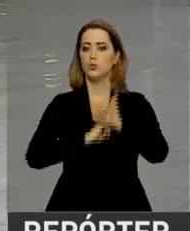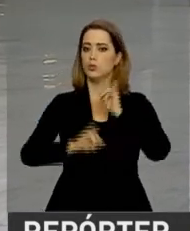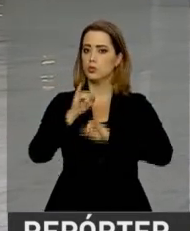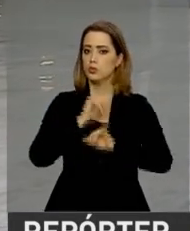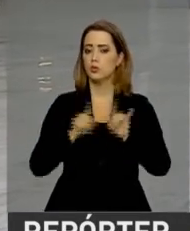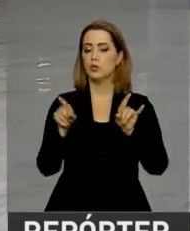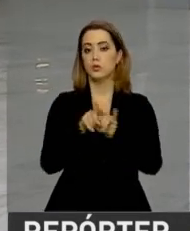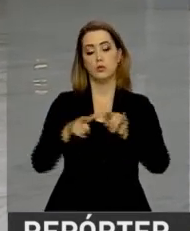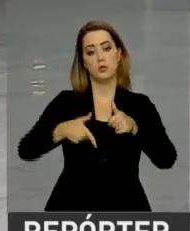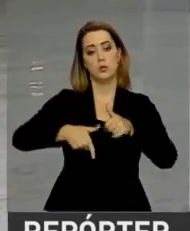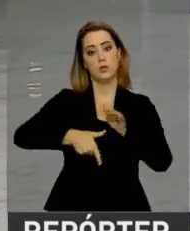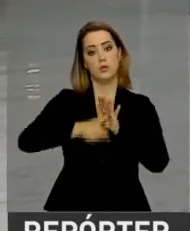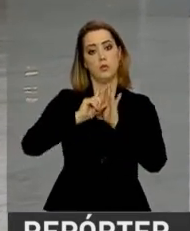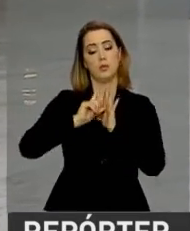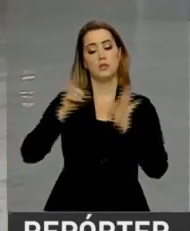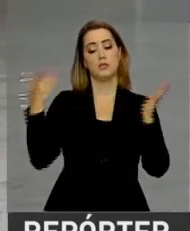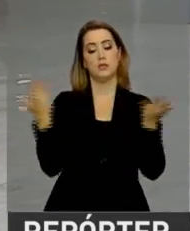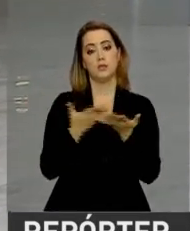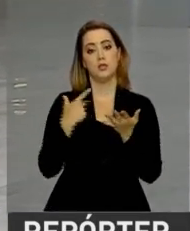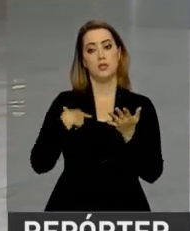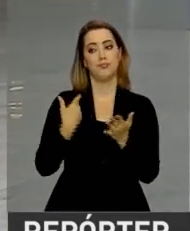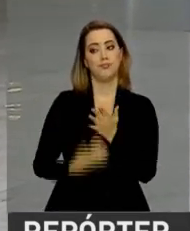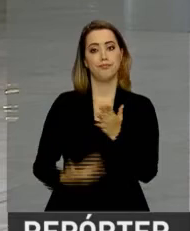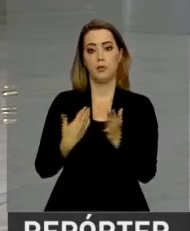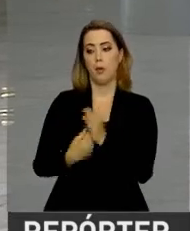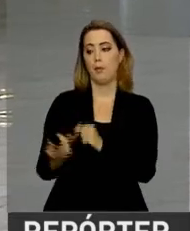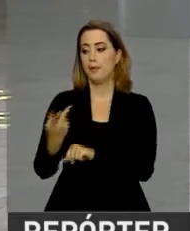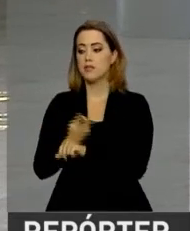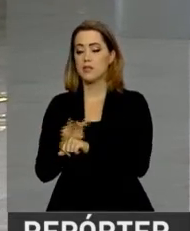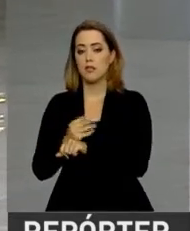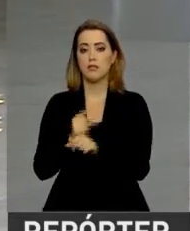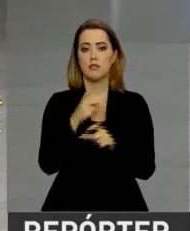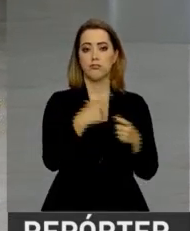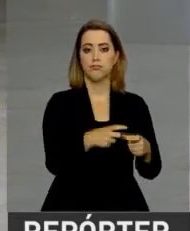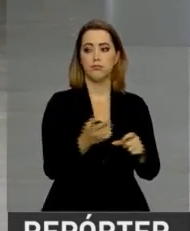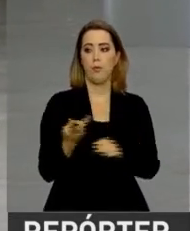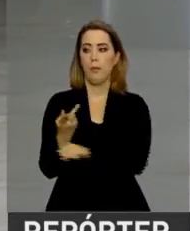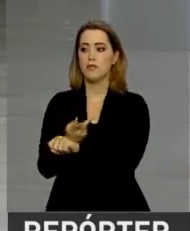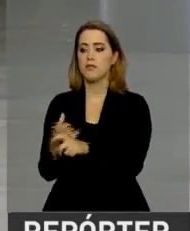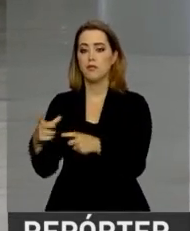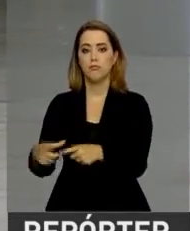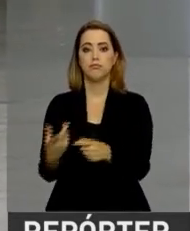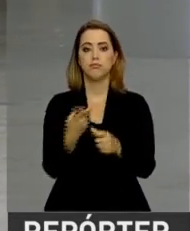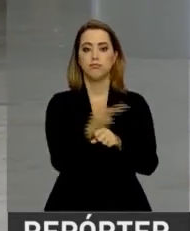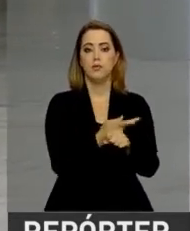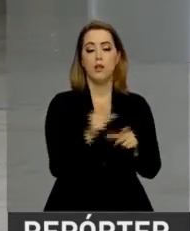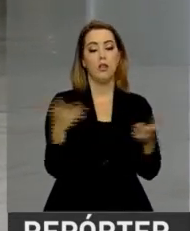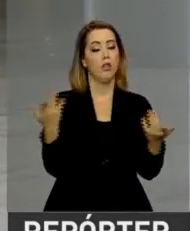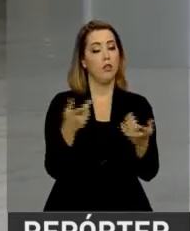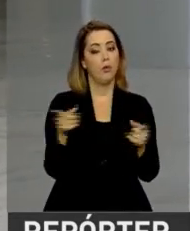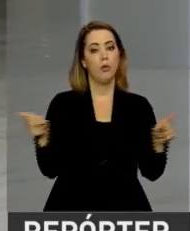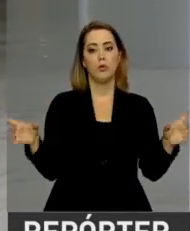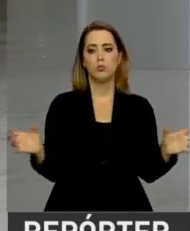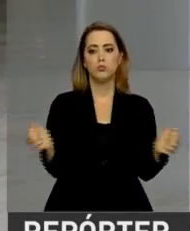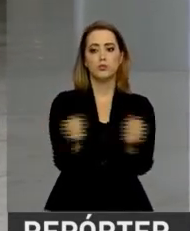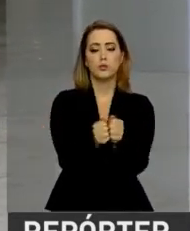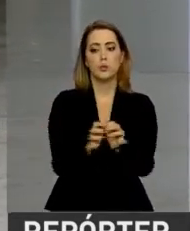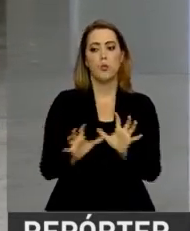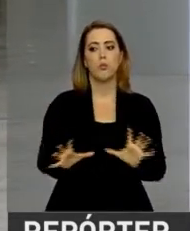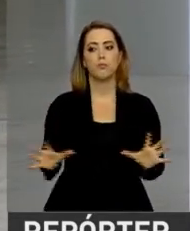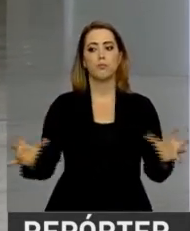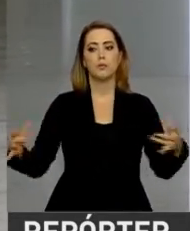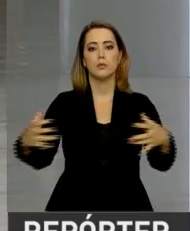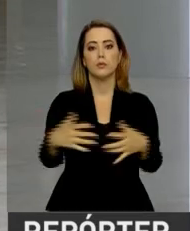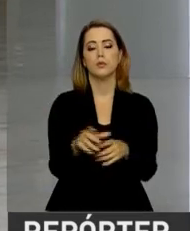antes estavam dispersas em diferentes pesquisas como por exemplo a relação anual de informações sociais e o cadastro geral